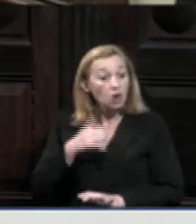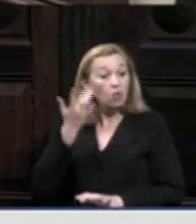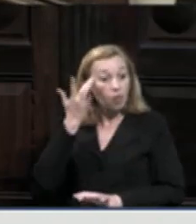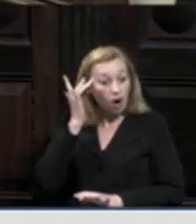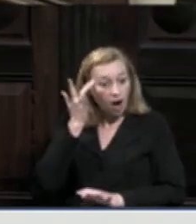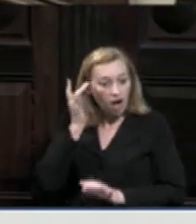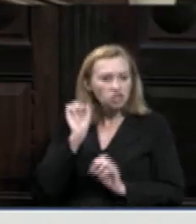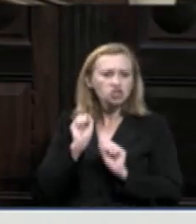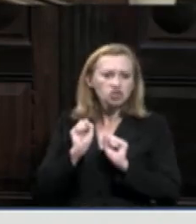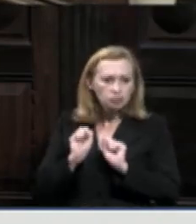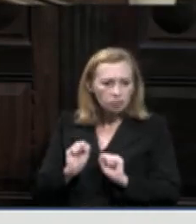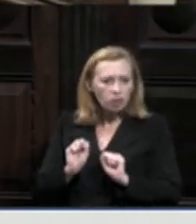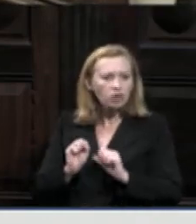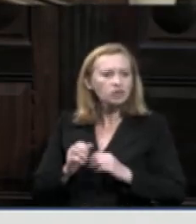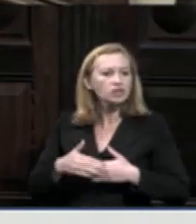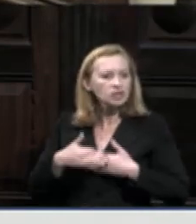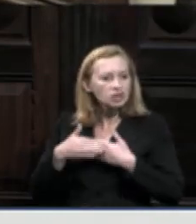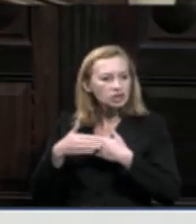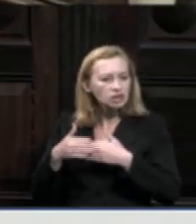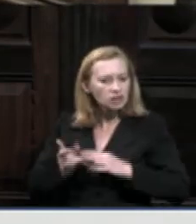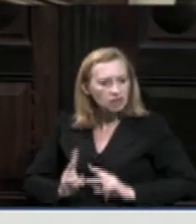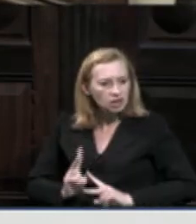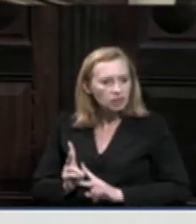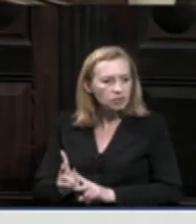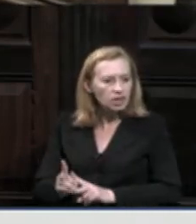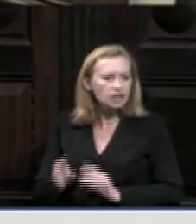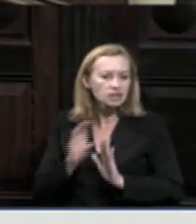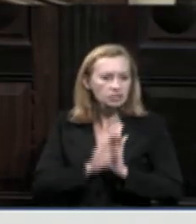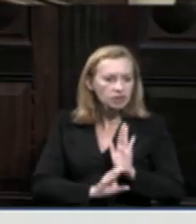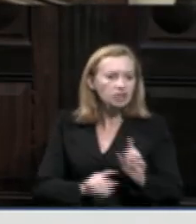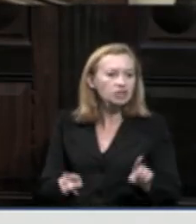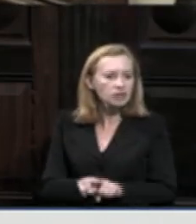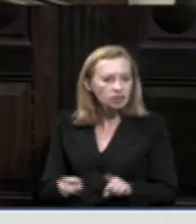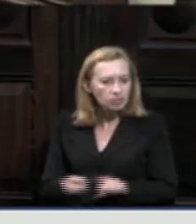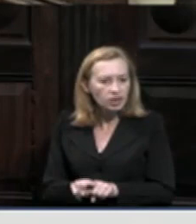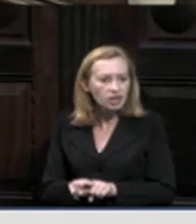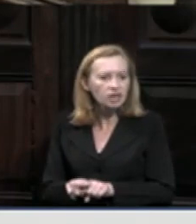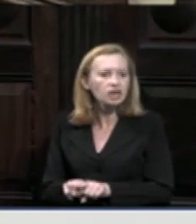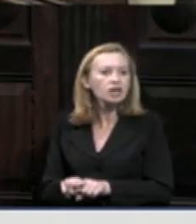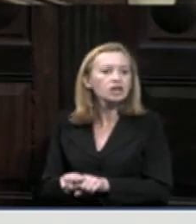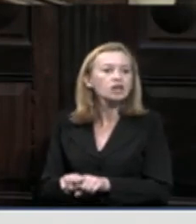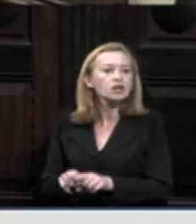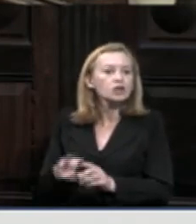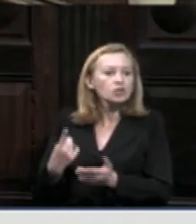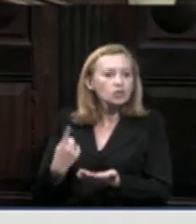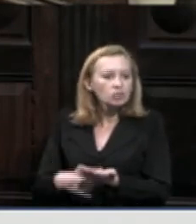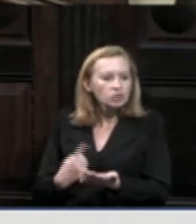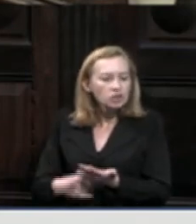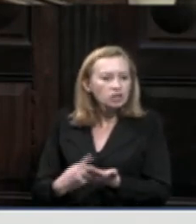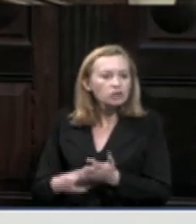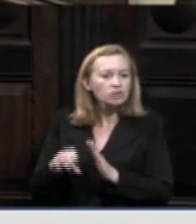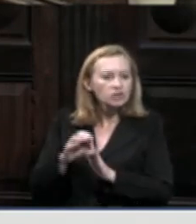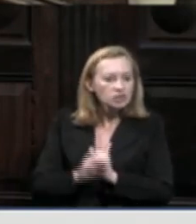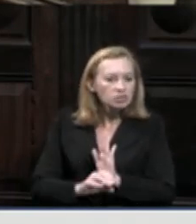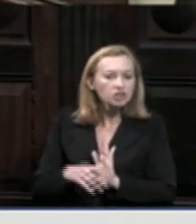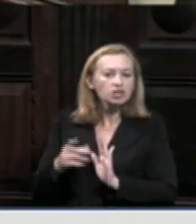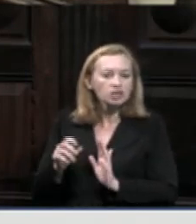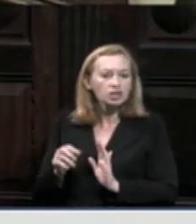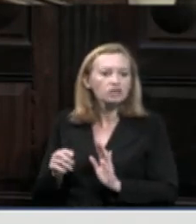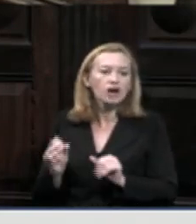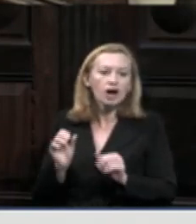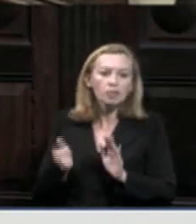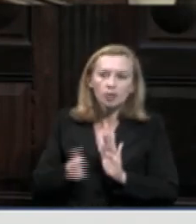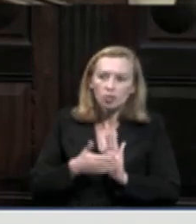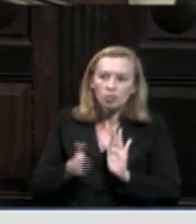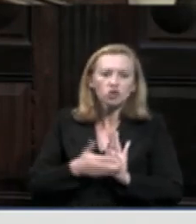pode encaminhar retirando as emendas e pode encaminhar também acordando com relação a algumas emendas, que foi a proposta que eu